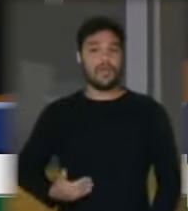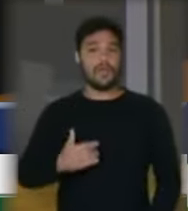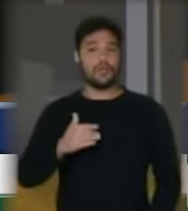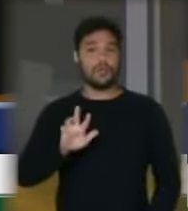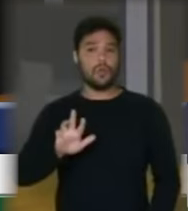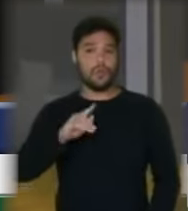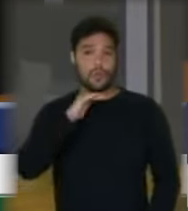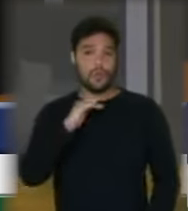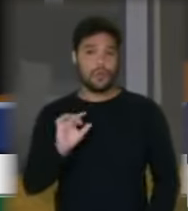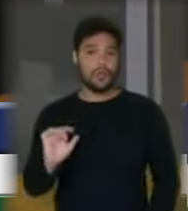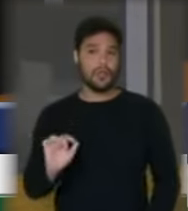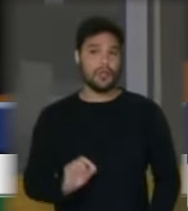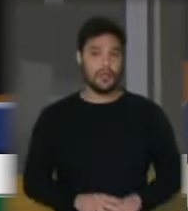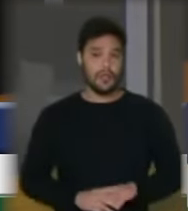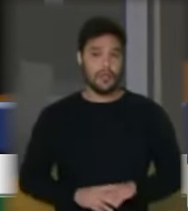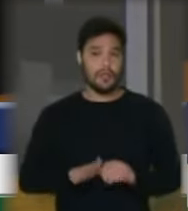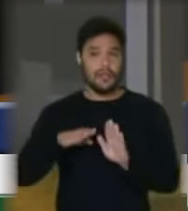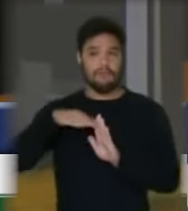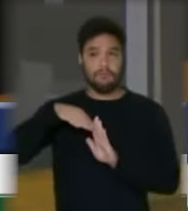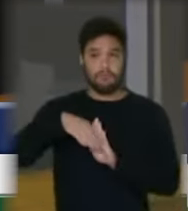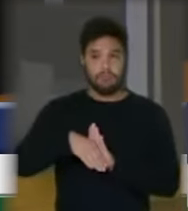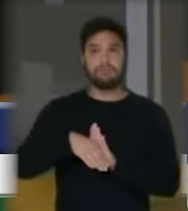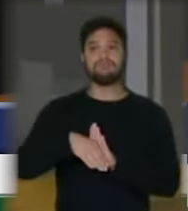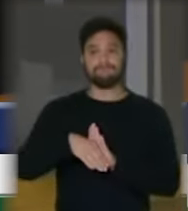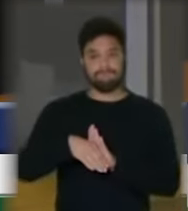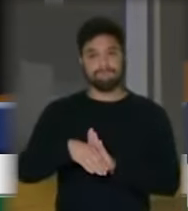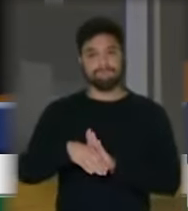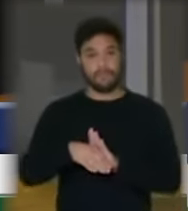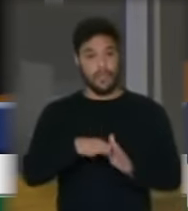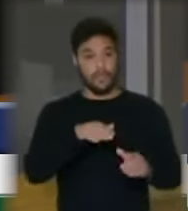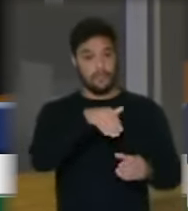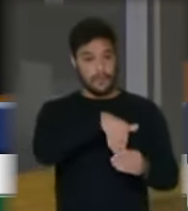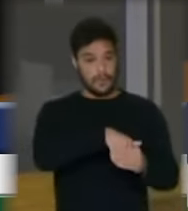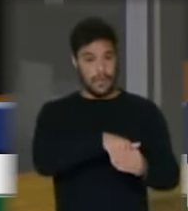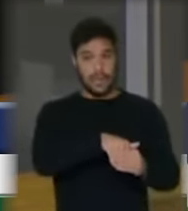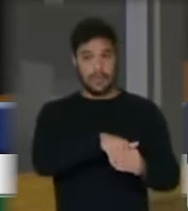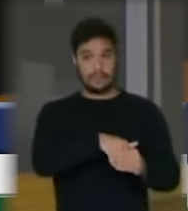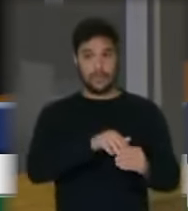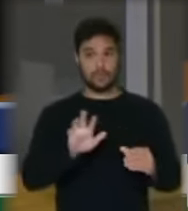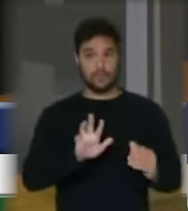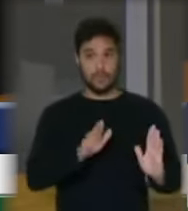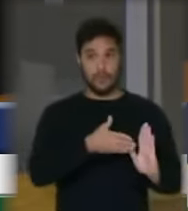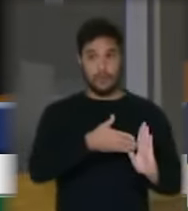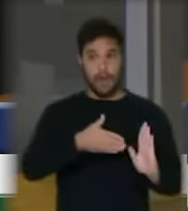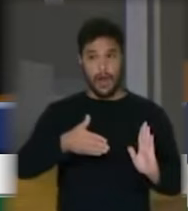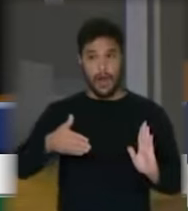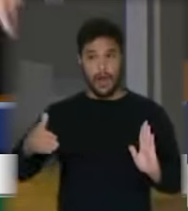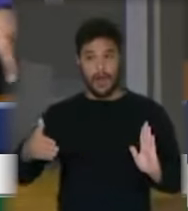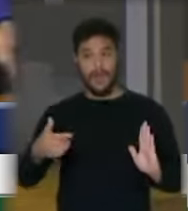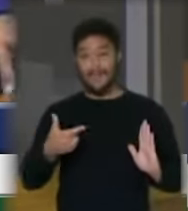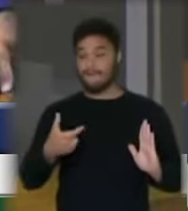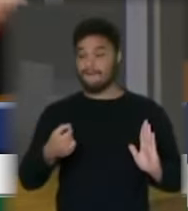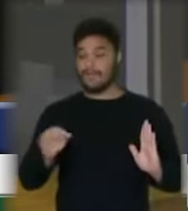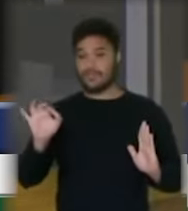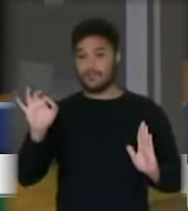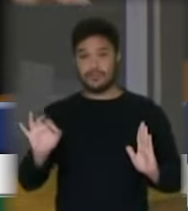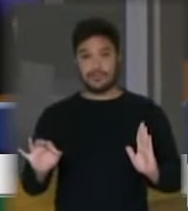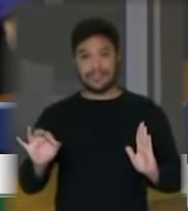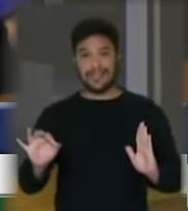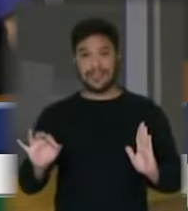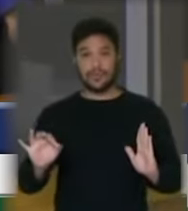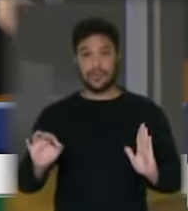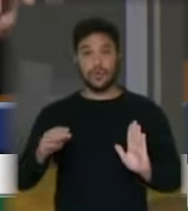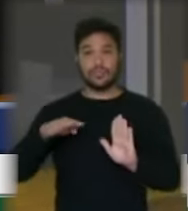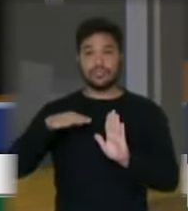retração desde a eleição de Lula até aqui já são 20% de retração da Bolsa